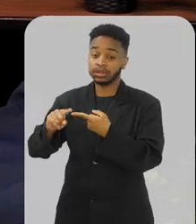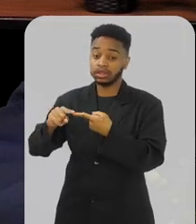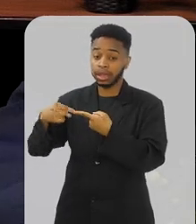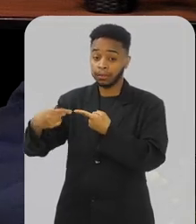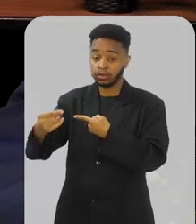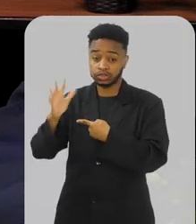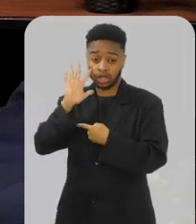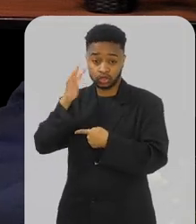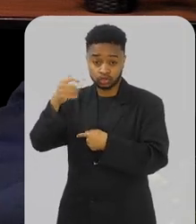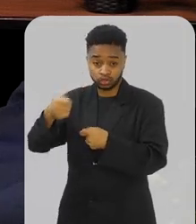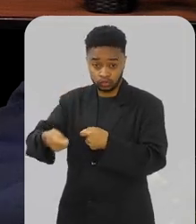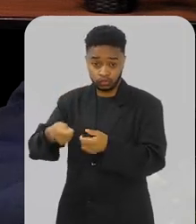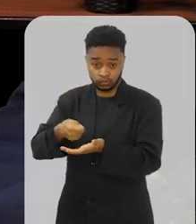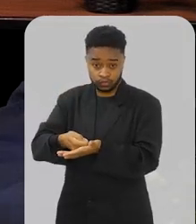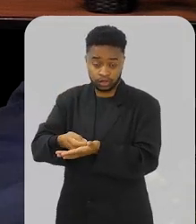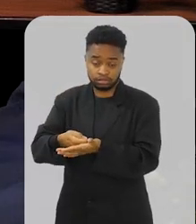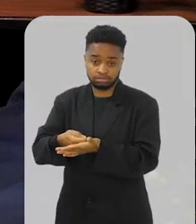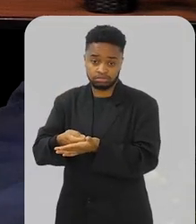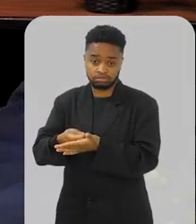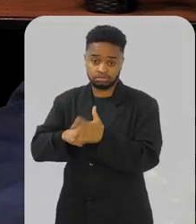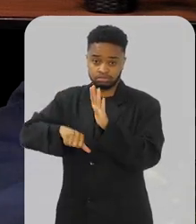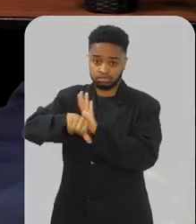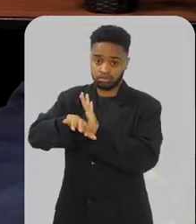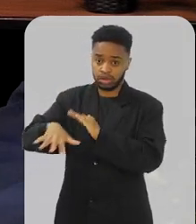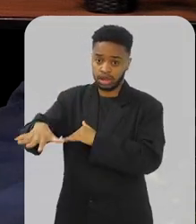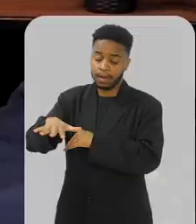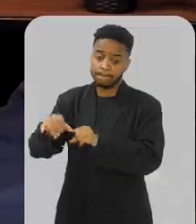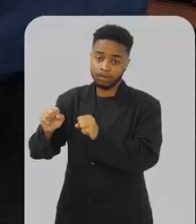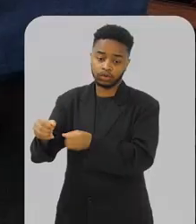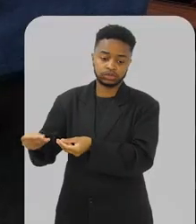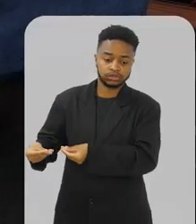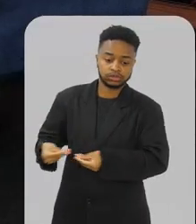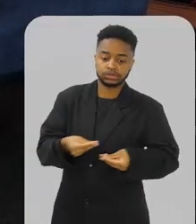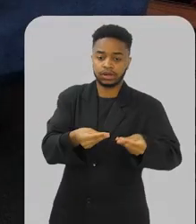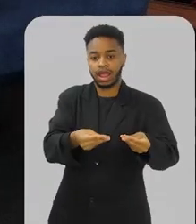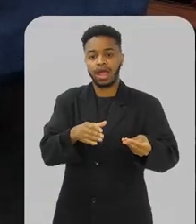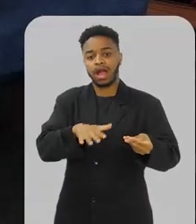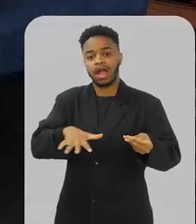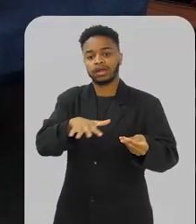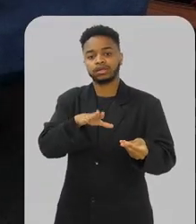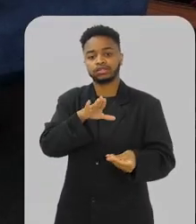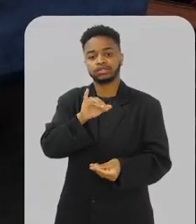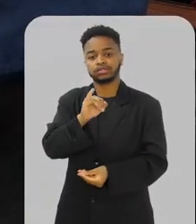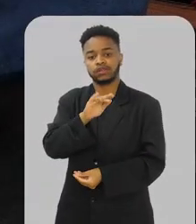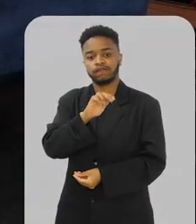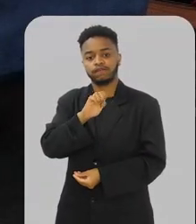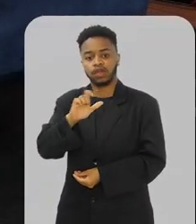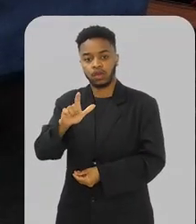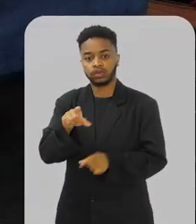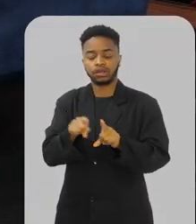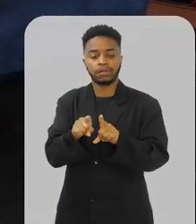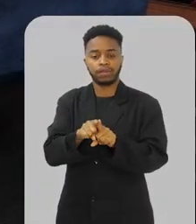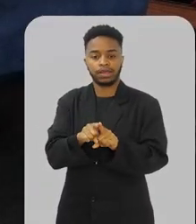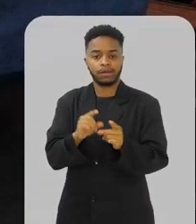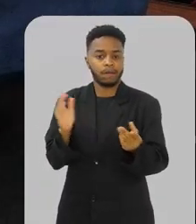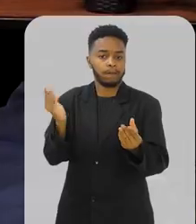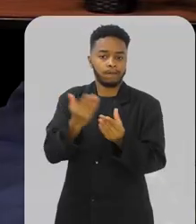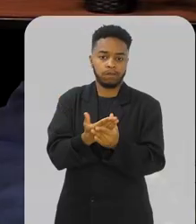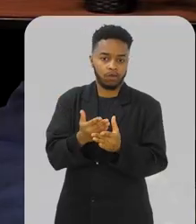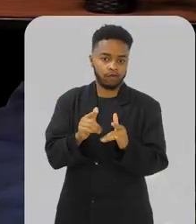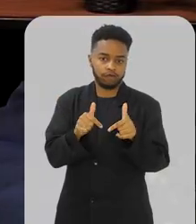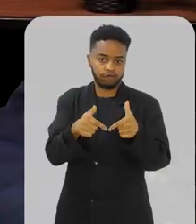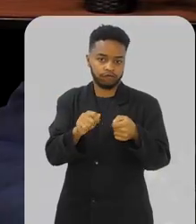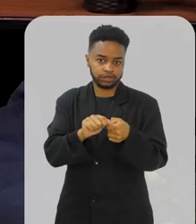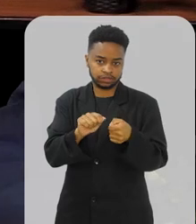resolver o criminal, você pode passar para a área civil e tomar suas providências. Que eu acho que